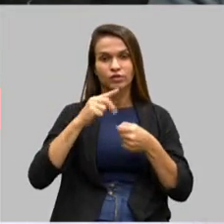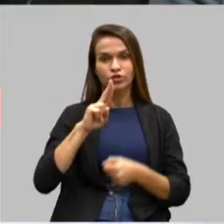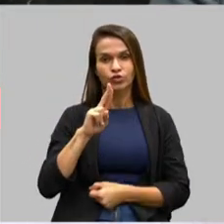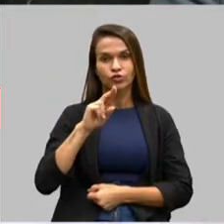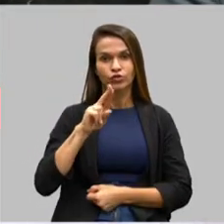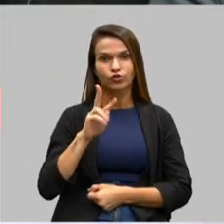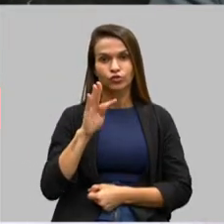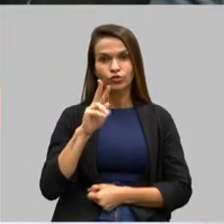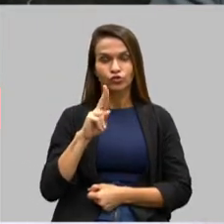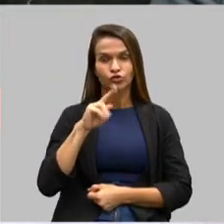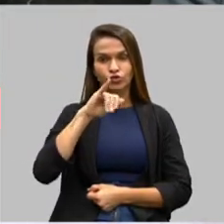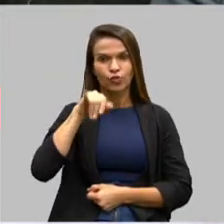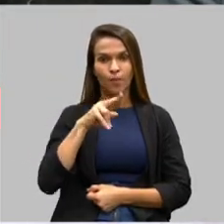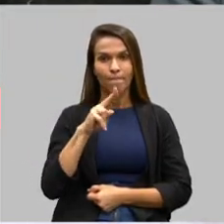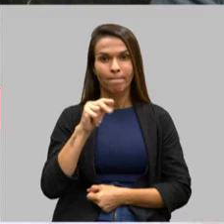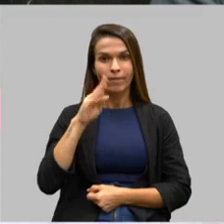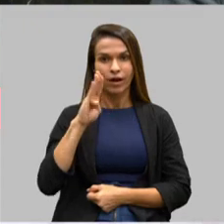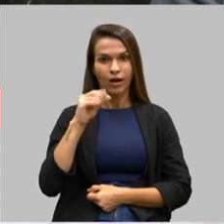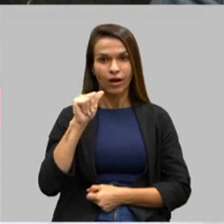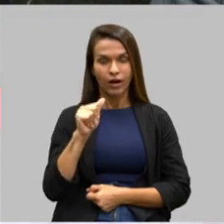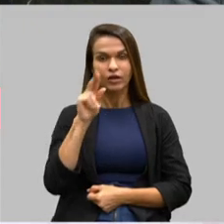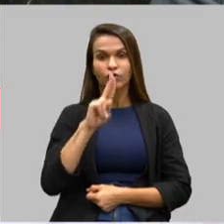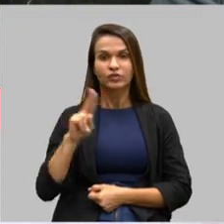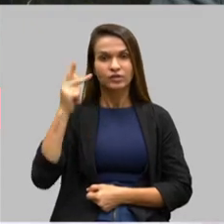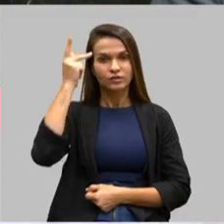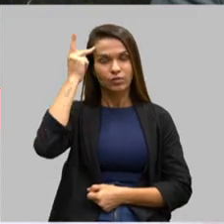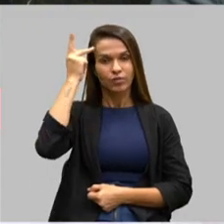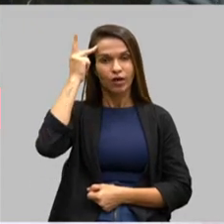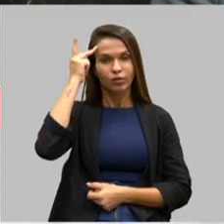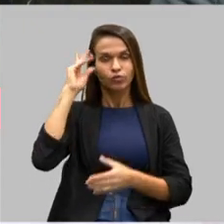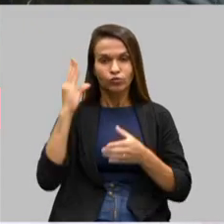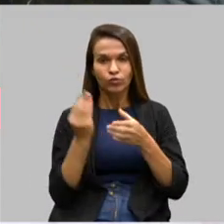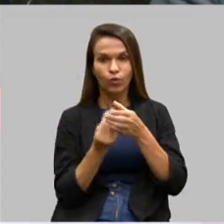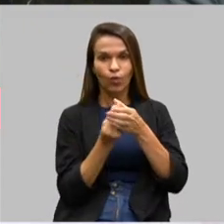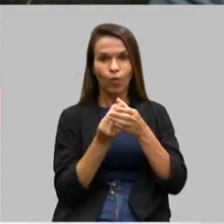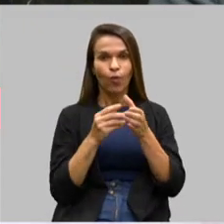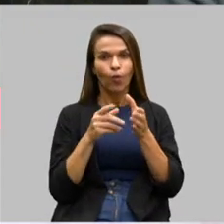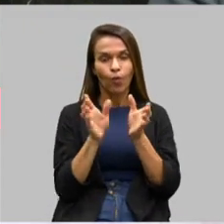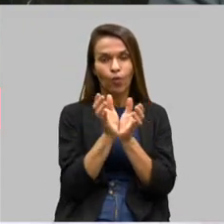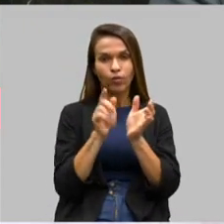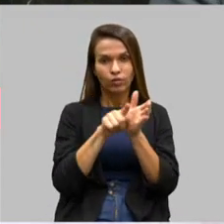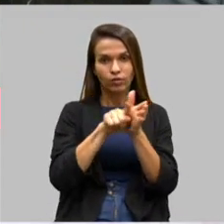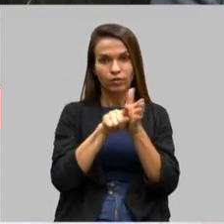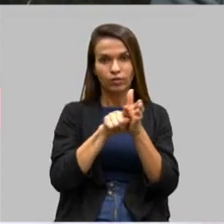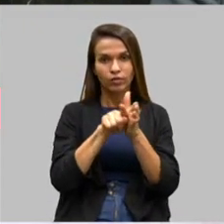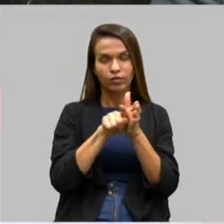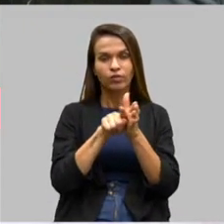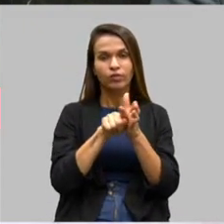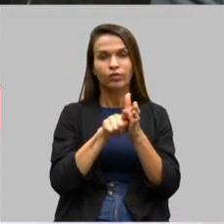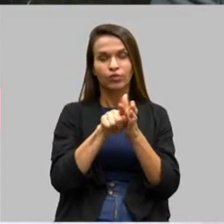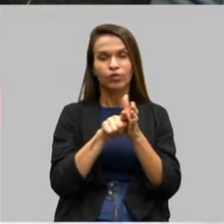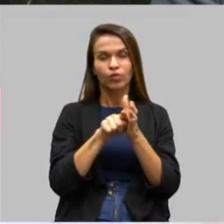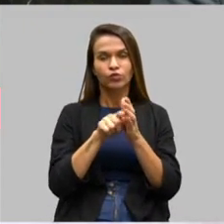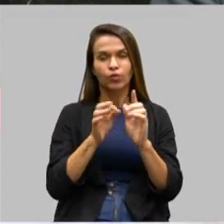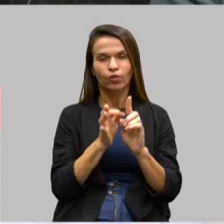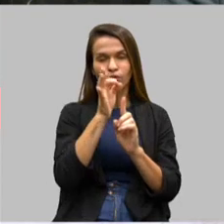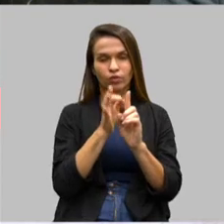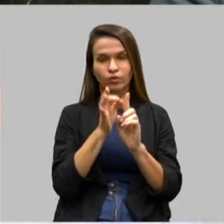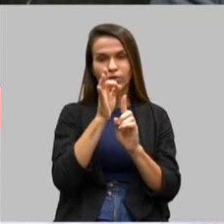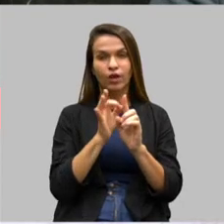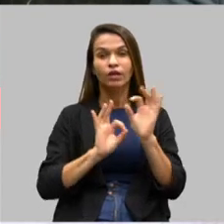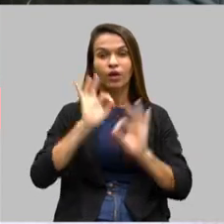em Meteorologia pela Universidade de São Paulo, integrante do Grupo de Pesquisa em Meteorologia Tropical da